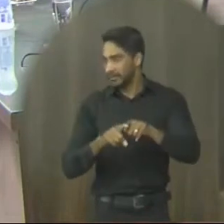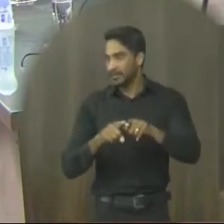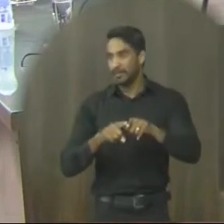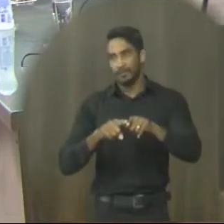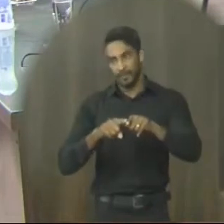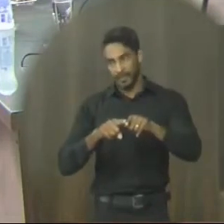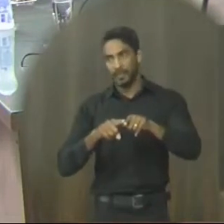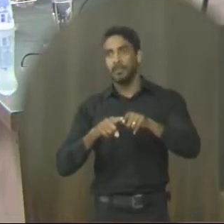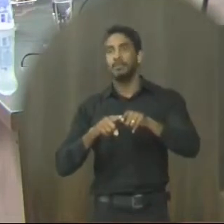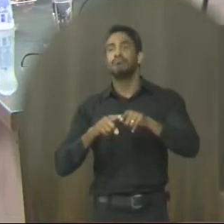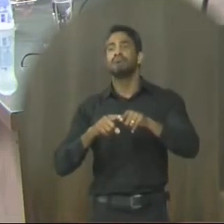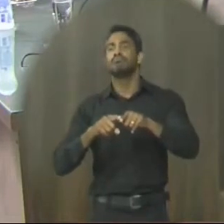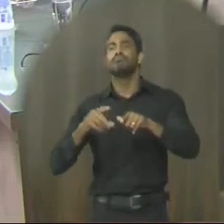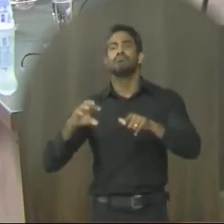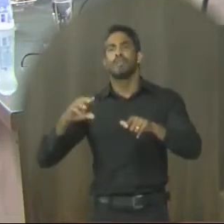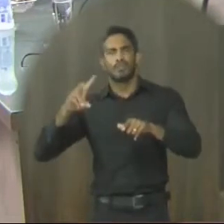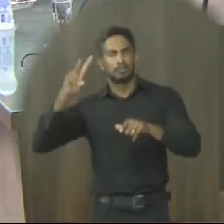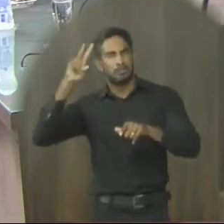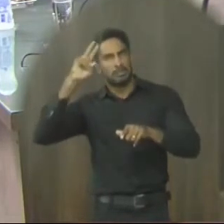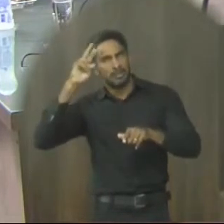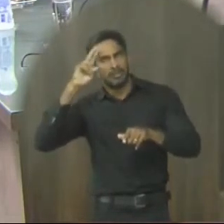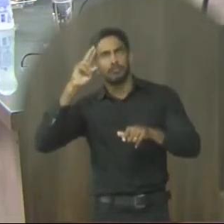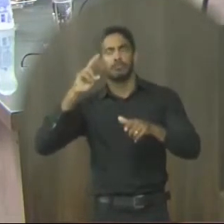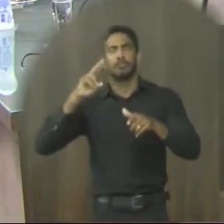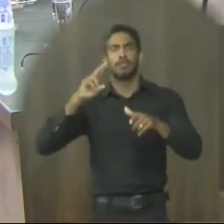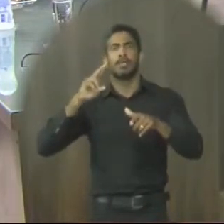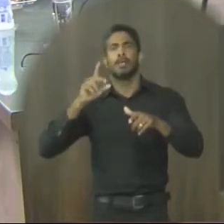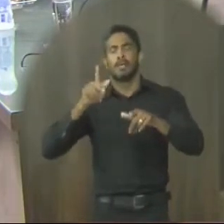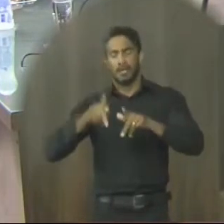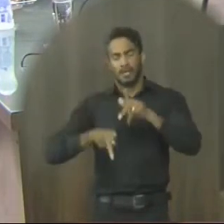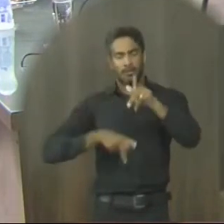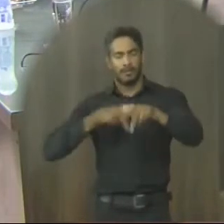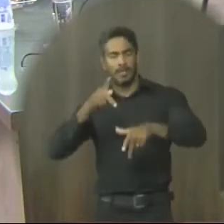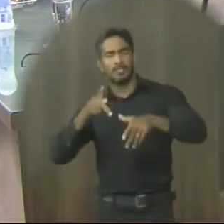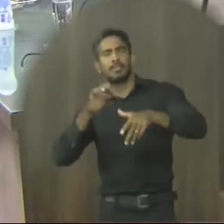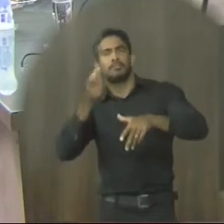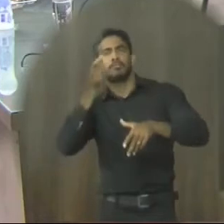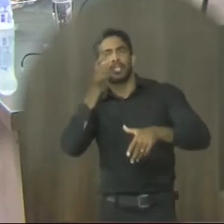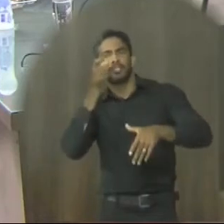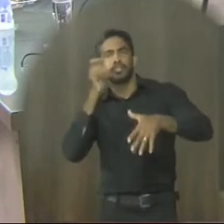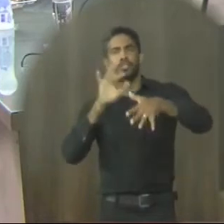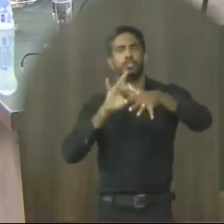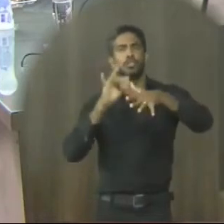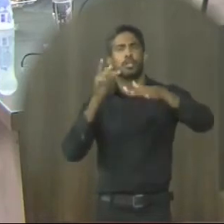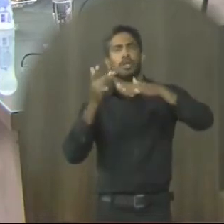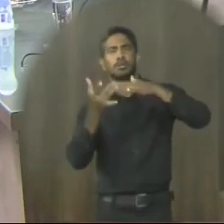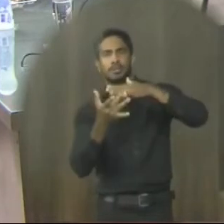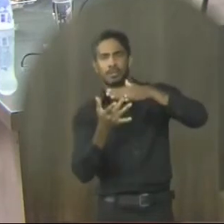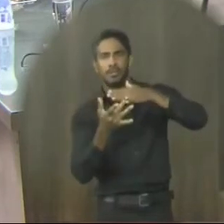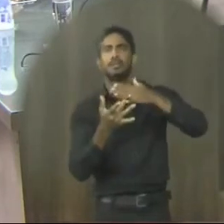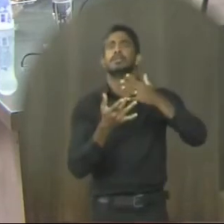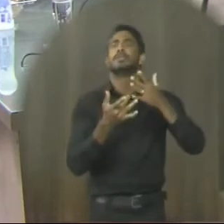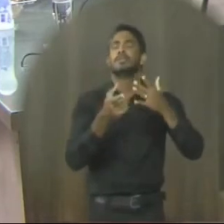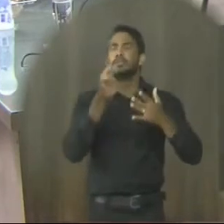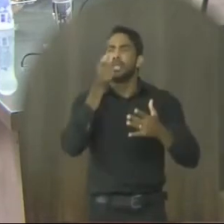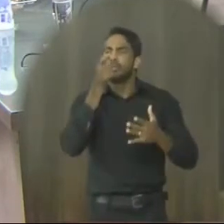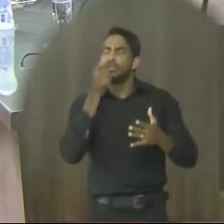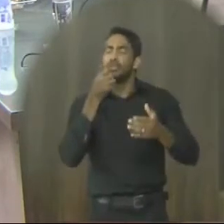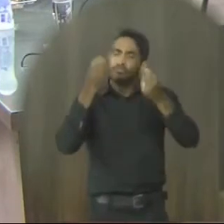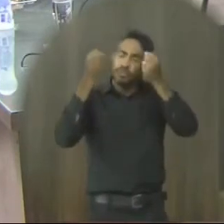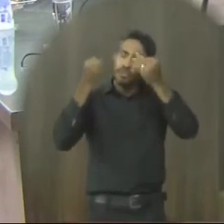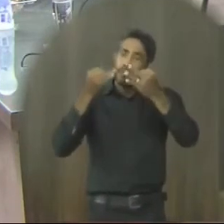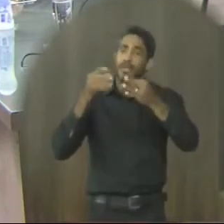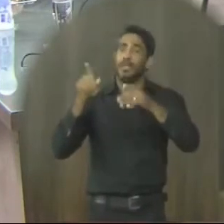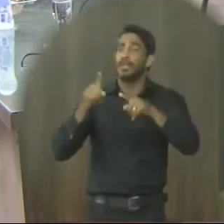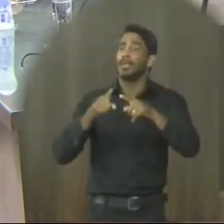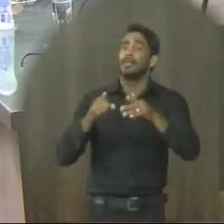audiência que essa Câmara tem toda segunda-feira, que a nossa população está acompanhando, dá uma luz aí para a nossa população lá, que eles me